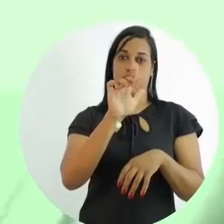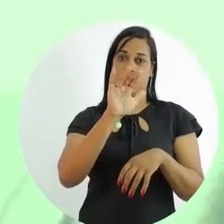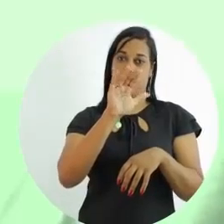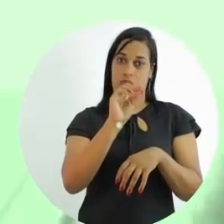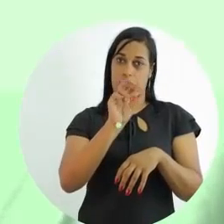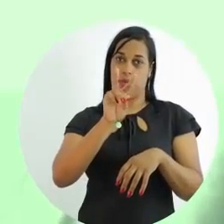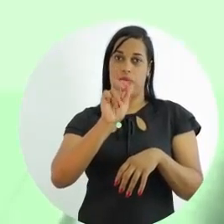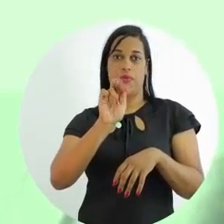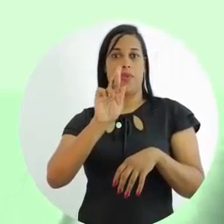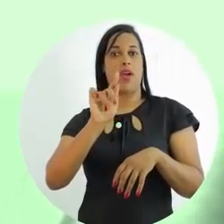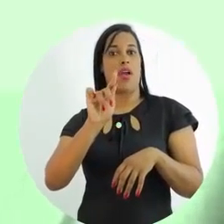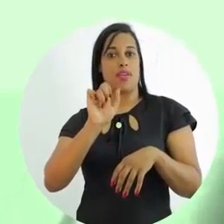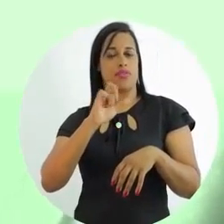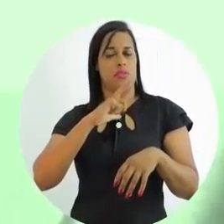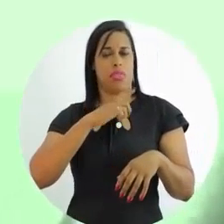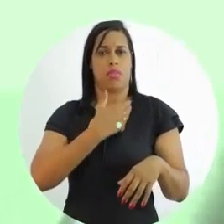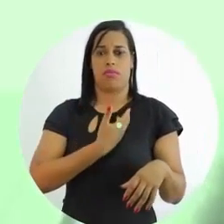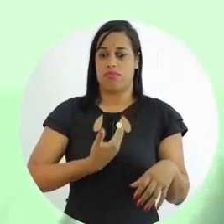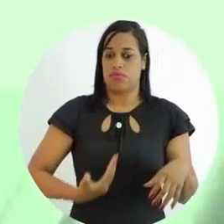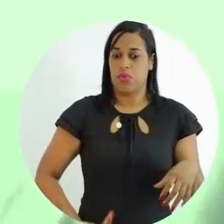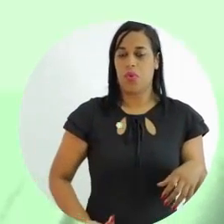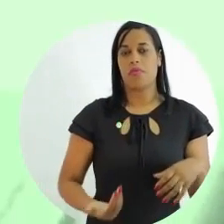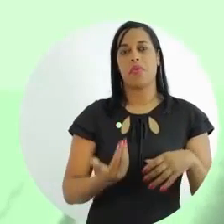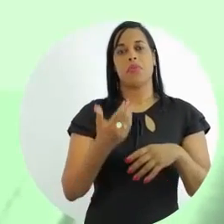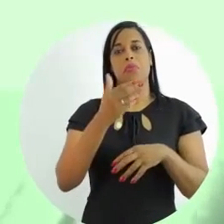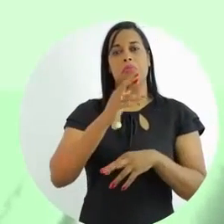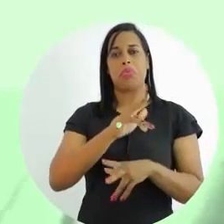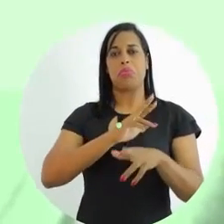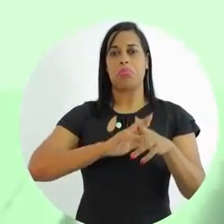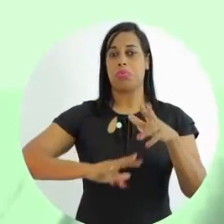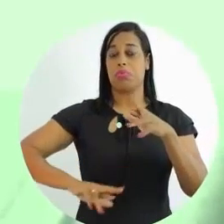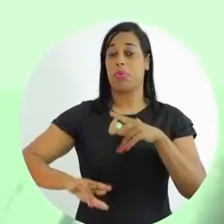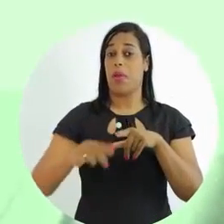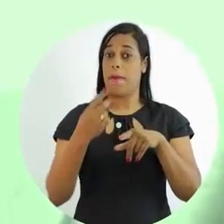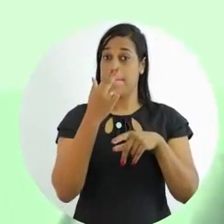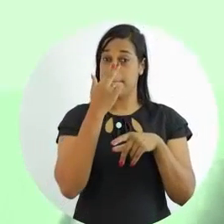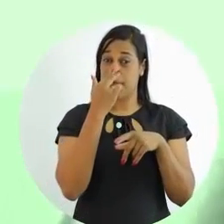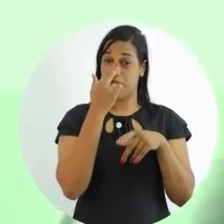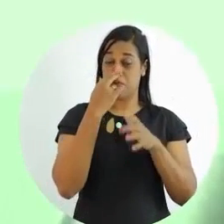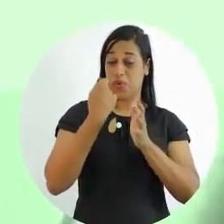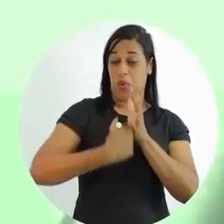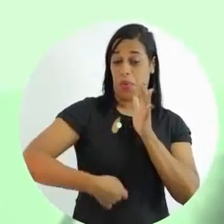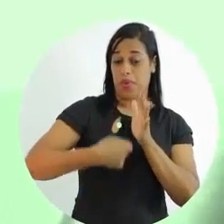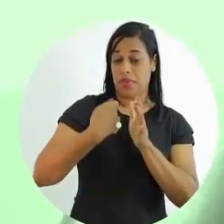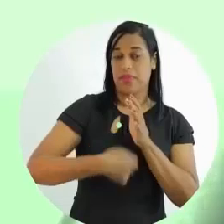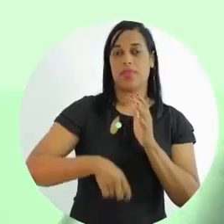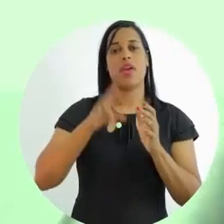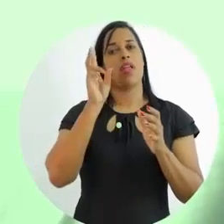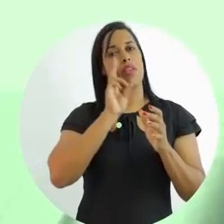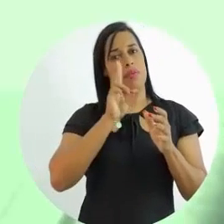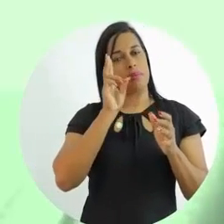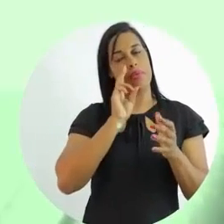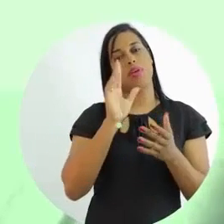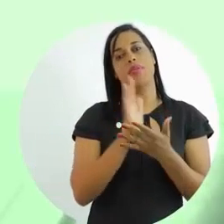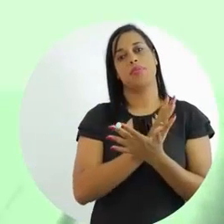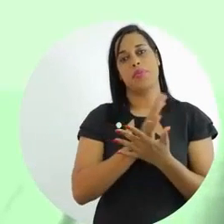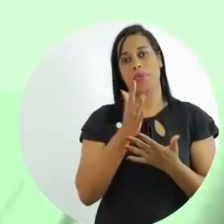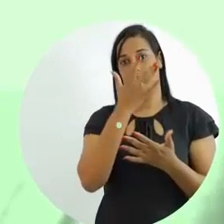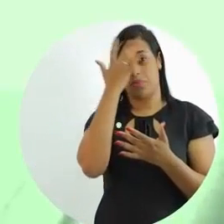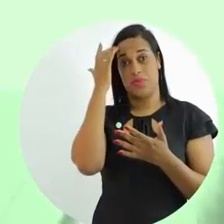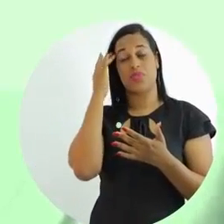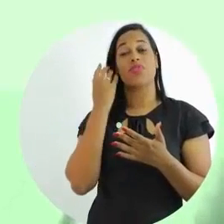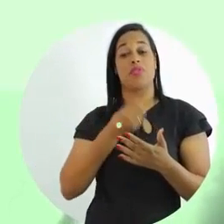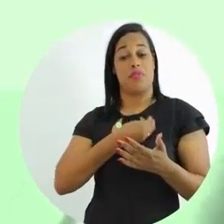Vargas, que teve um governo bastante contraditório, mesmo com uma ditadura. É lembrado por algumas pessoas que viveram